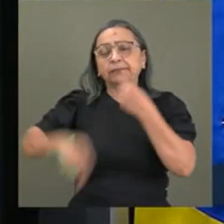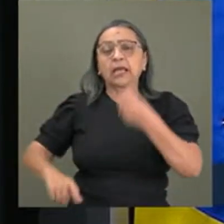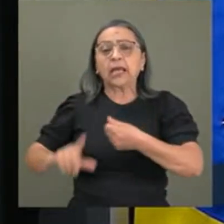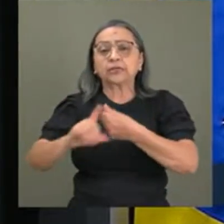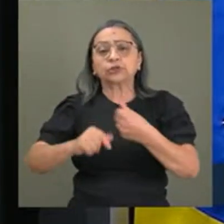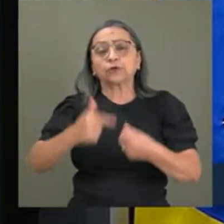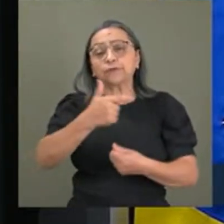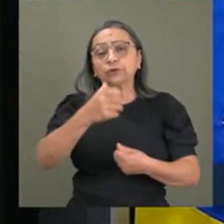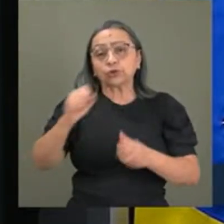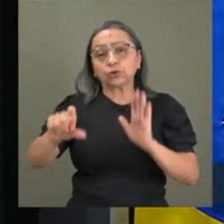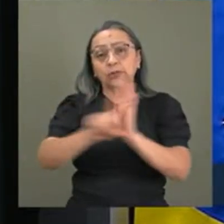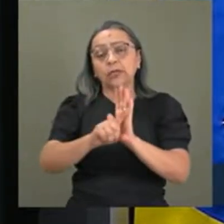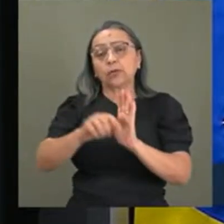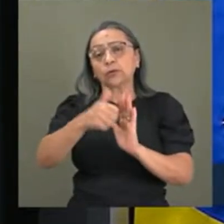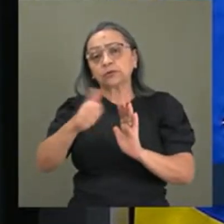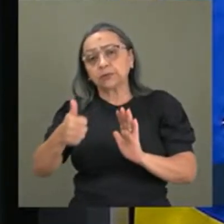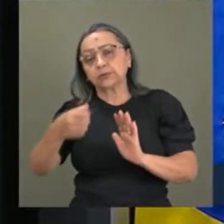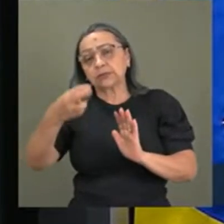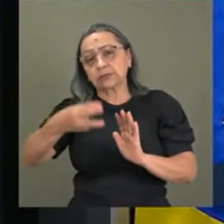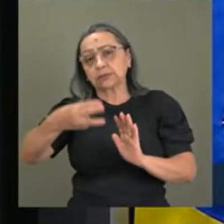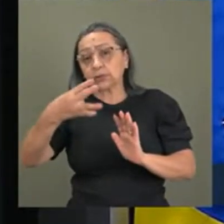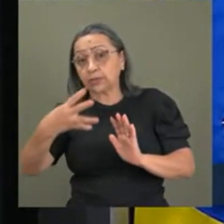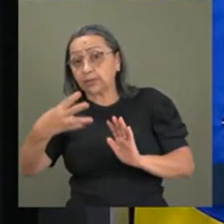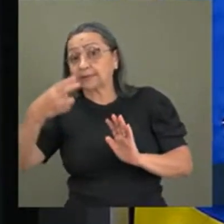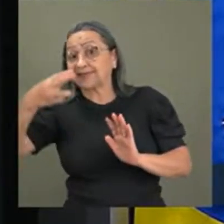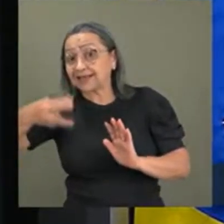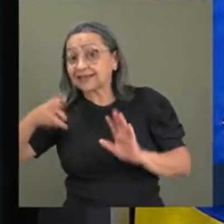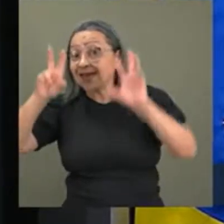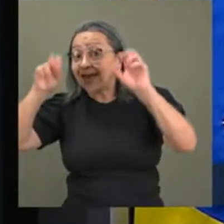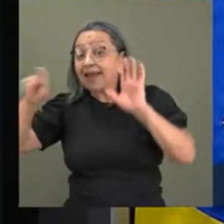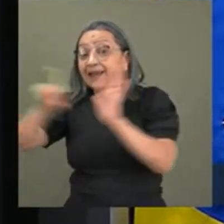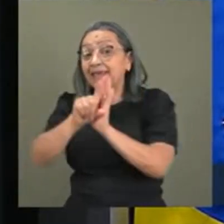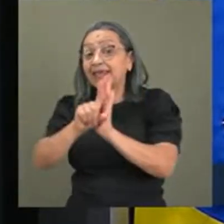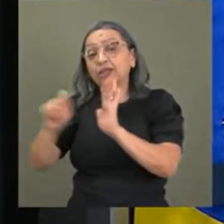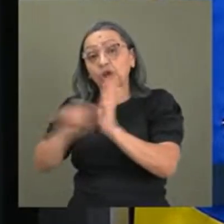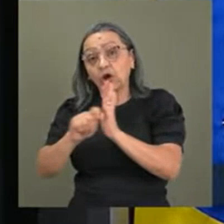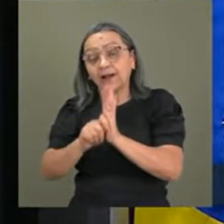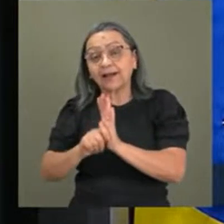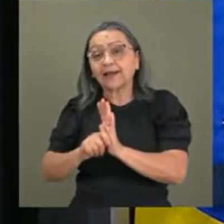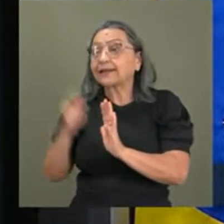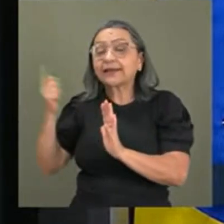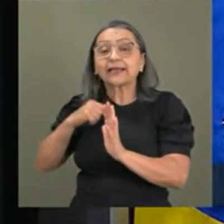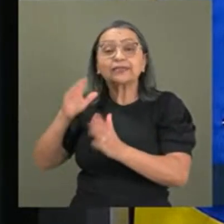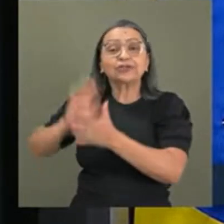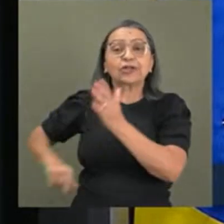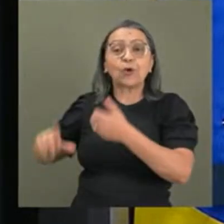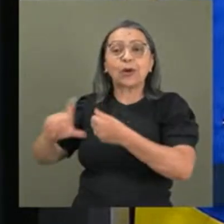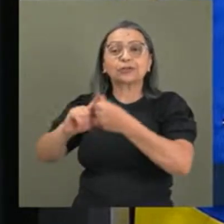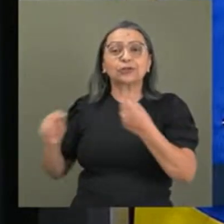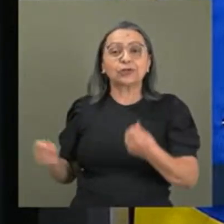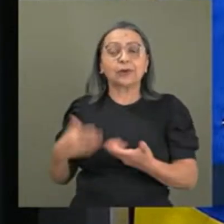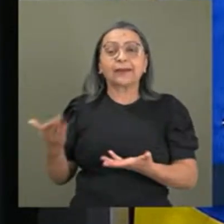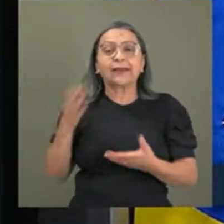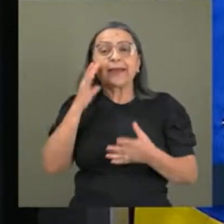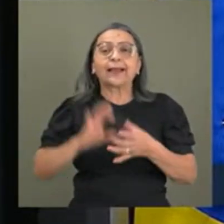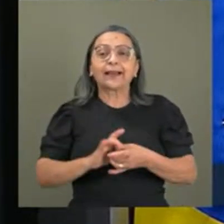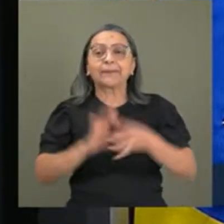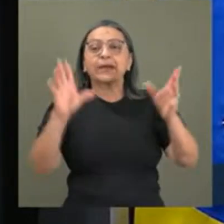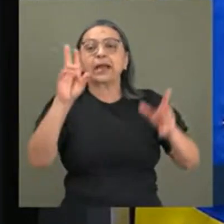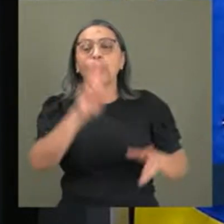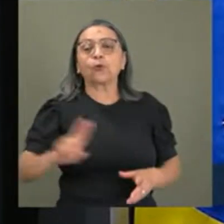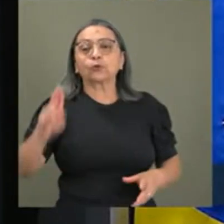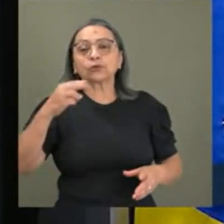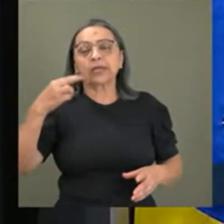Lei 11.343 sobre drogas, que significa, na prática, a legalização completa do uso